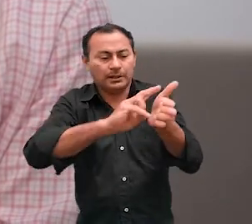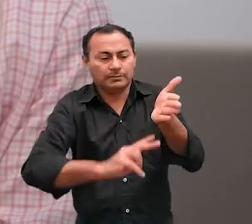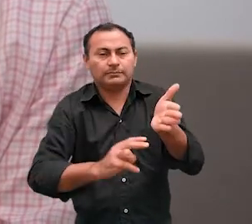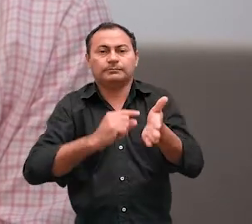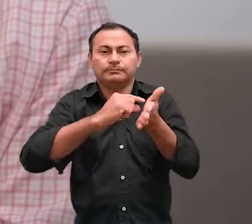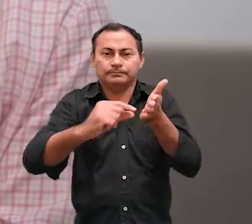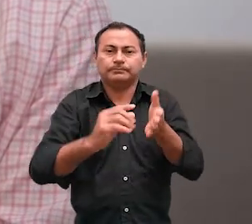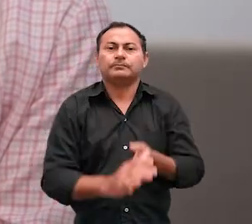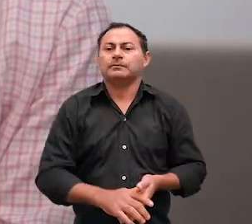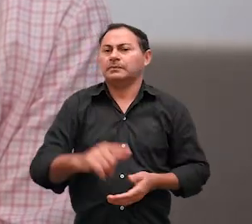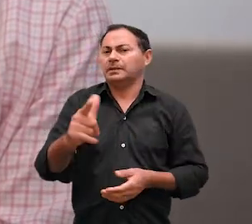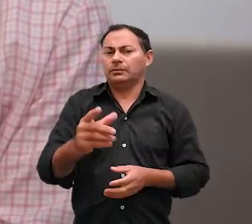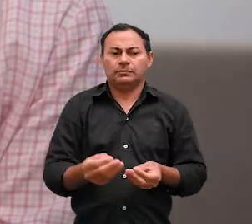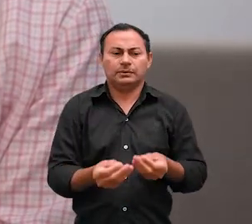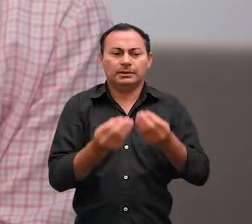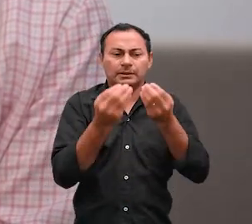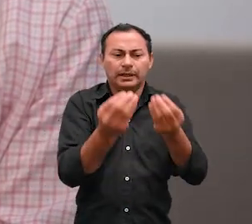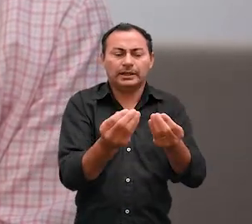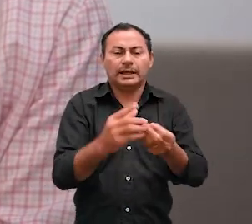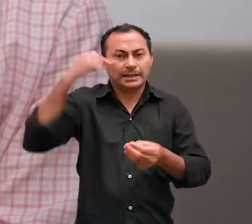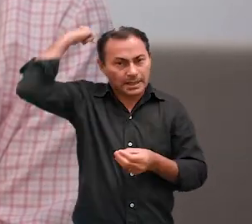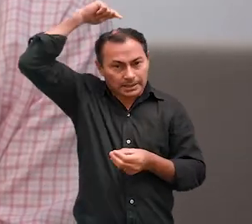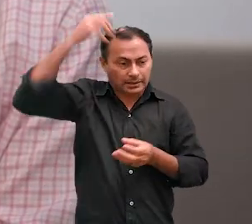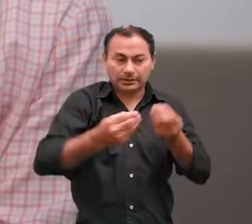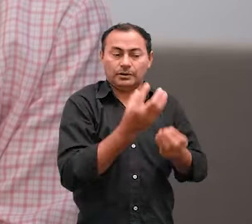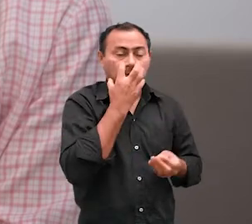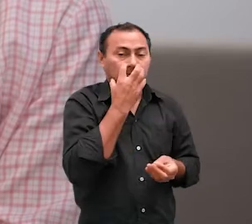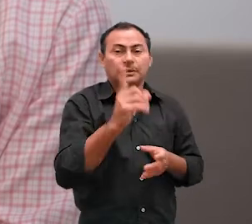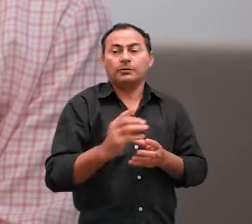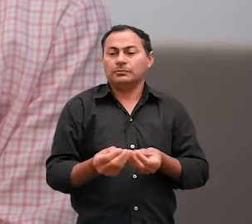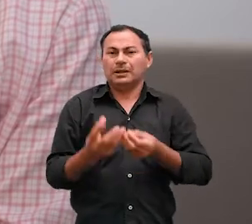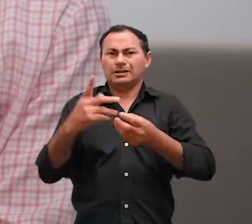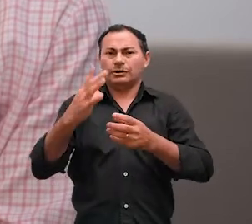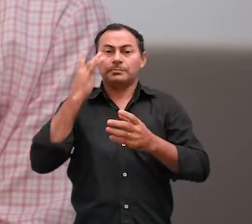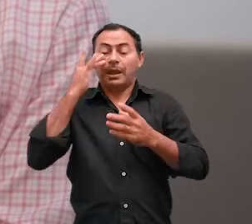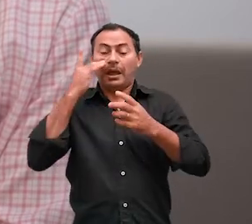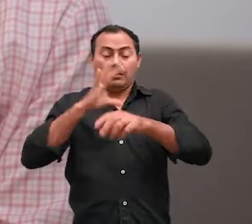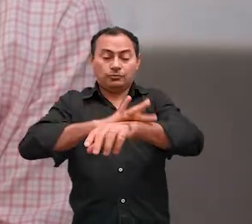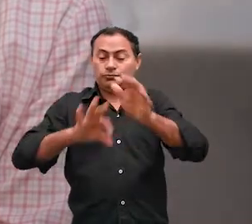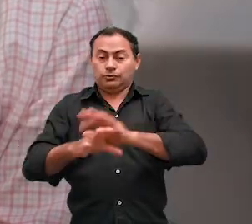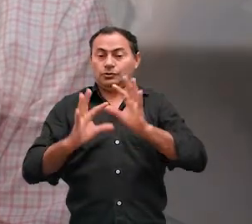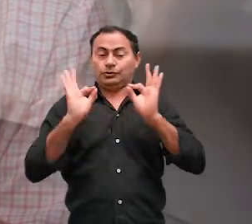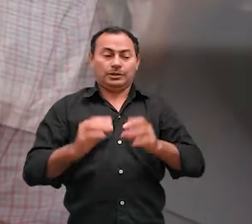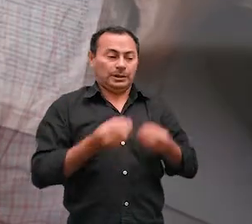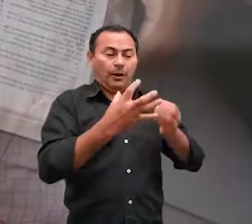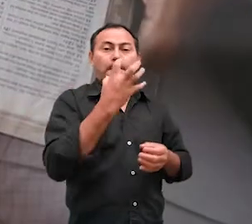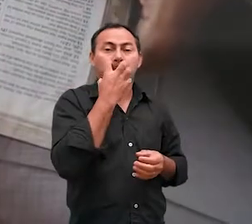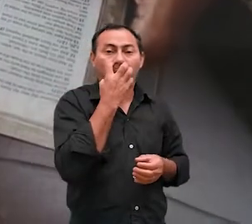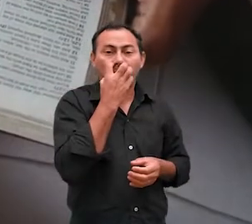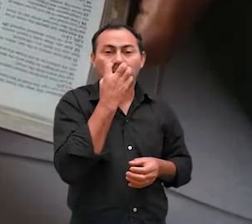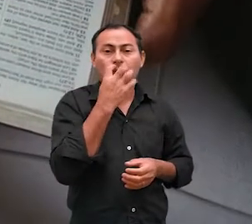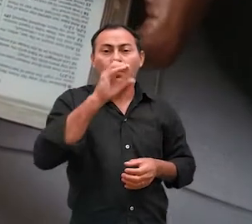passagem menos o seguinte não tem o que é sagrado os cães nem a tire as suas pérolas aos porcos